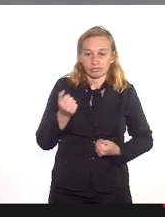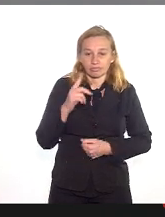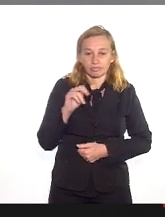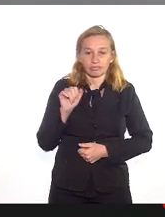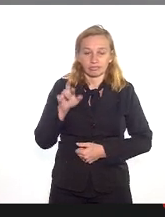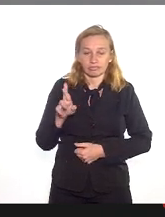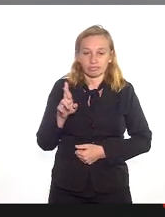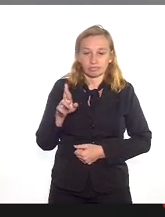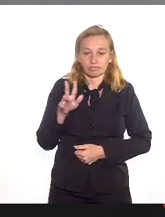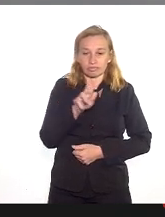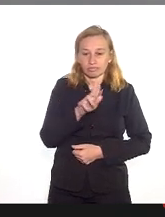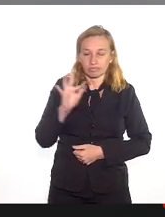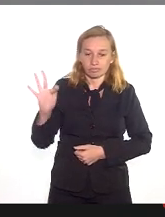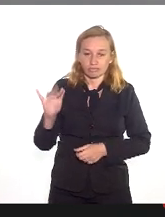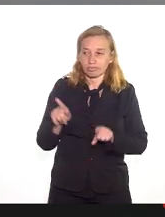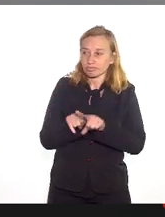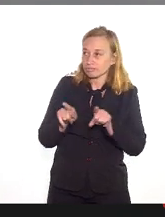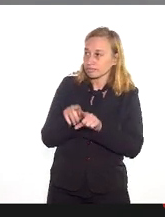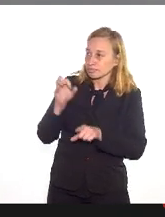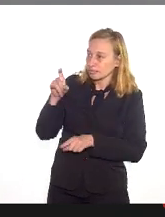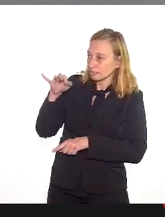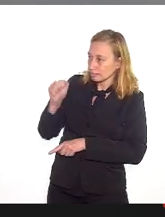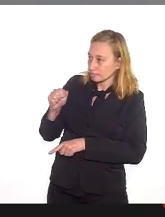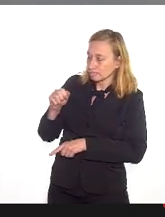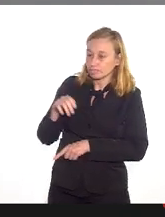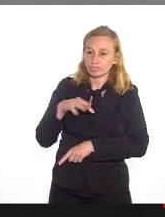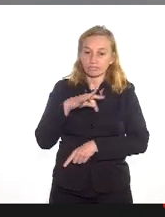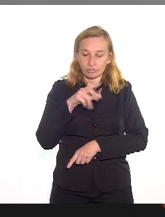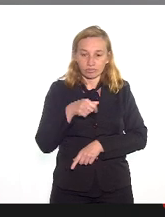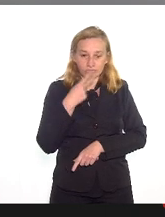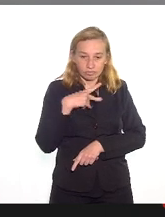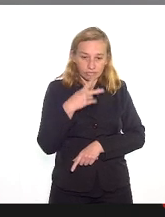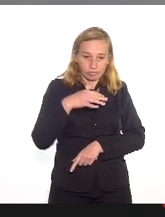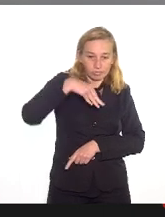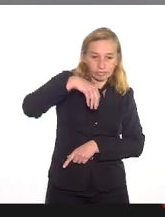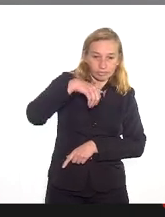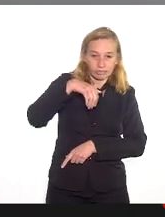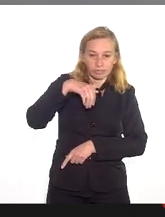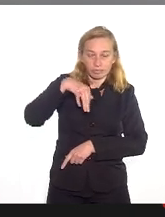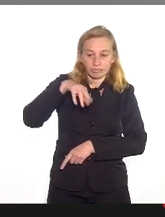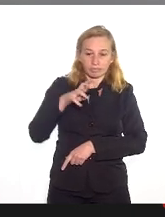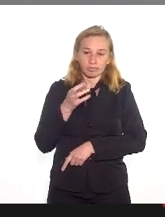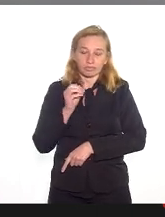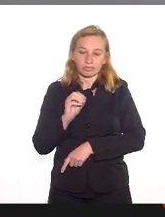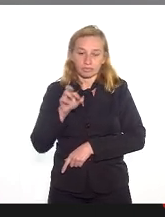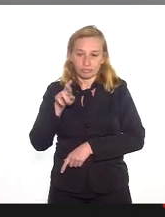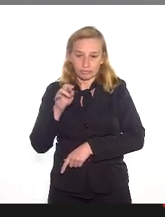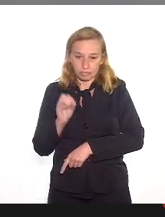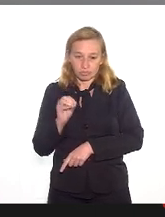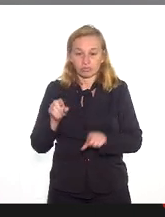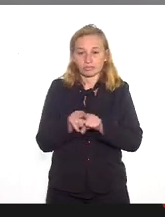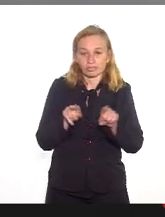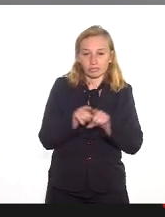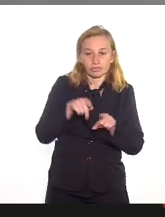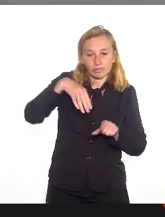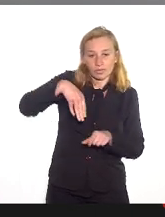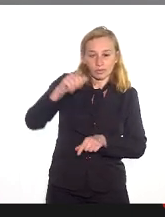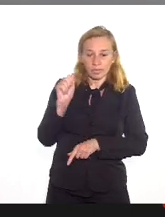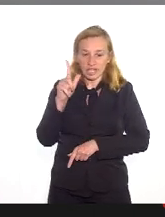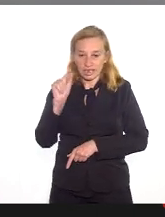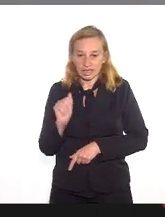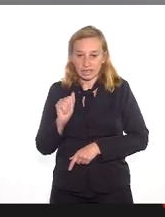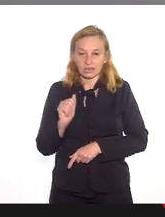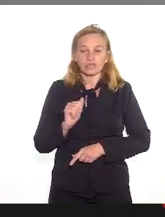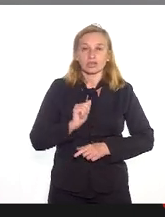não é, Célia, que essas intervenções agora há pouco, tanto a do Mauro Osório quanto da Magda Chambriard, eu quero aqui dizer de público, são intervenções